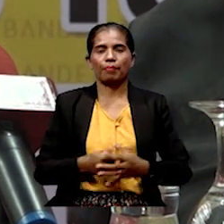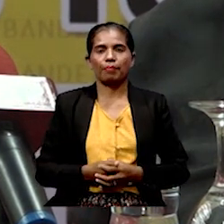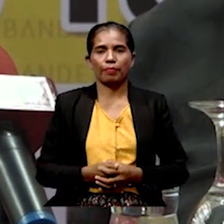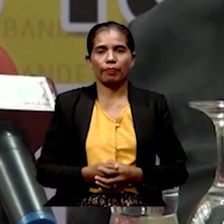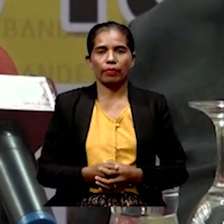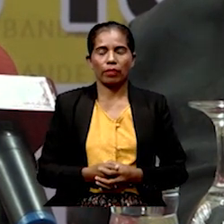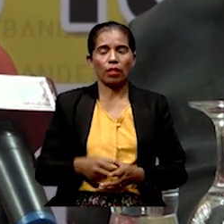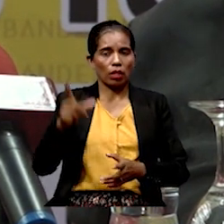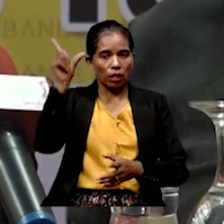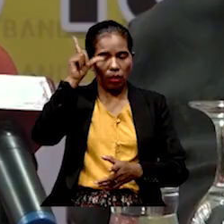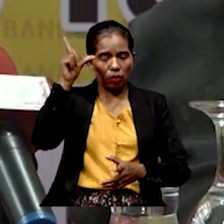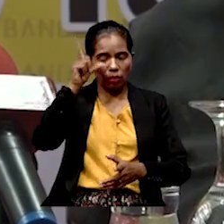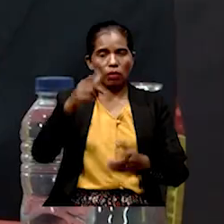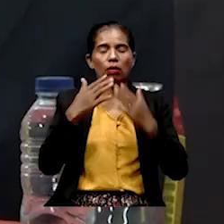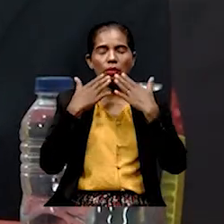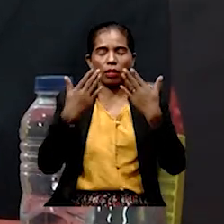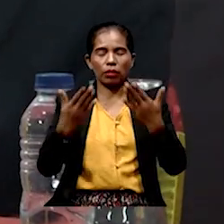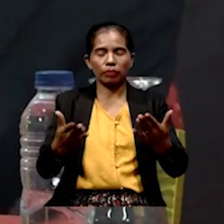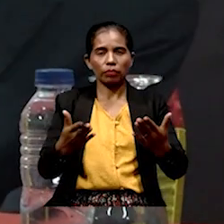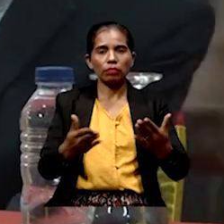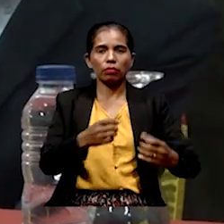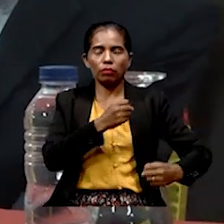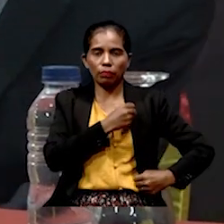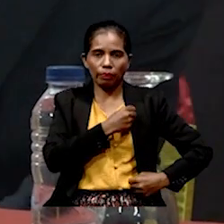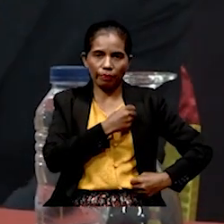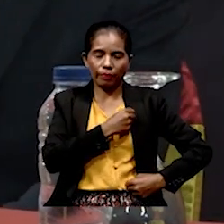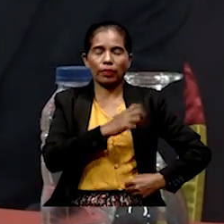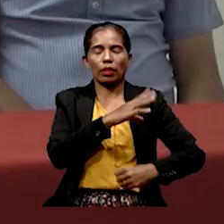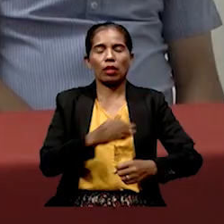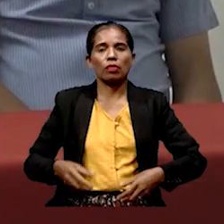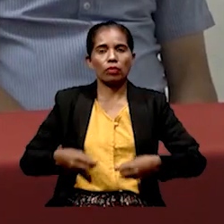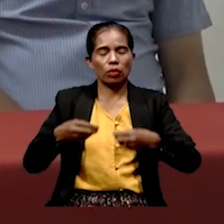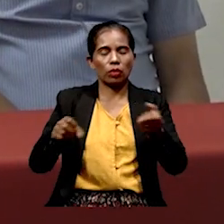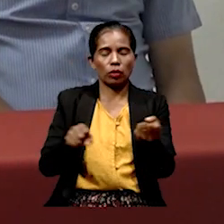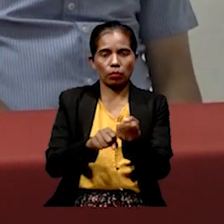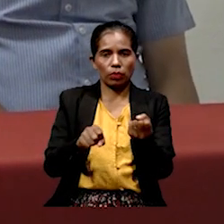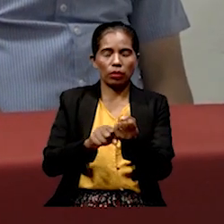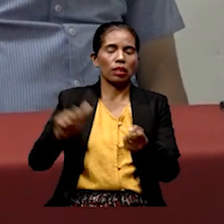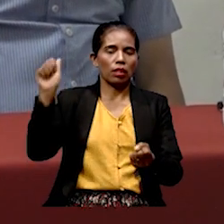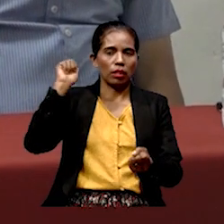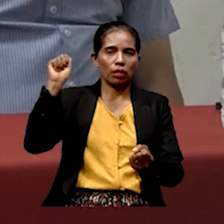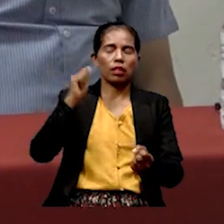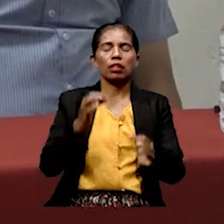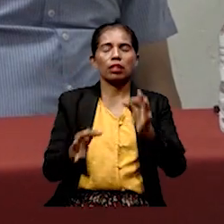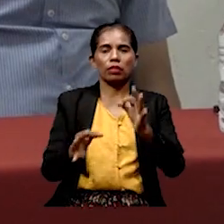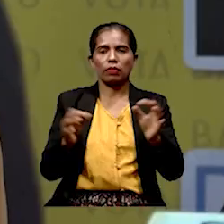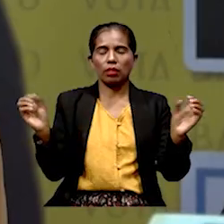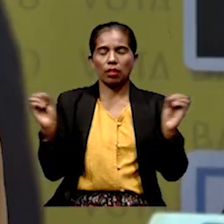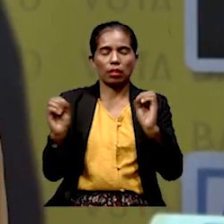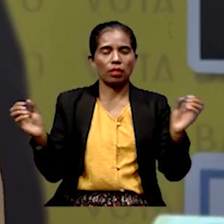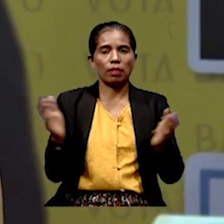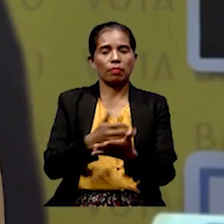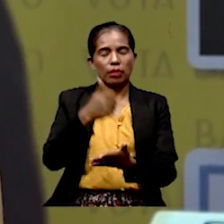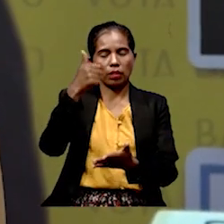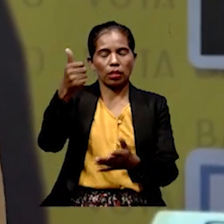Luolo agradece a força política que a aliado Sirnebe durante ne foi um apoio baninha candidatura, mas que la consegue retem vitória,